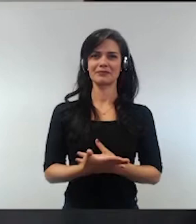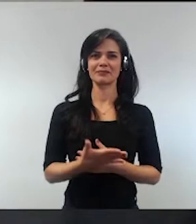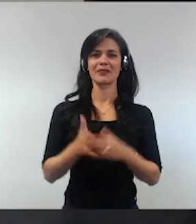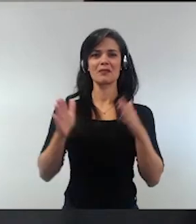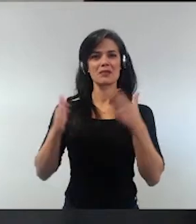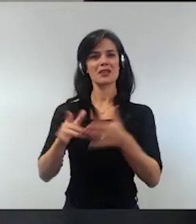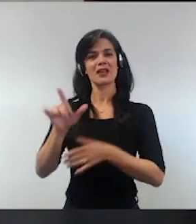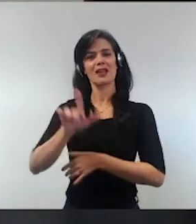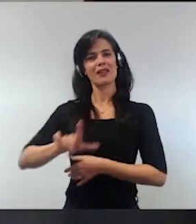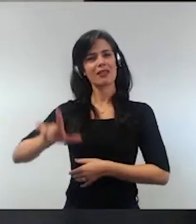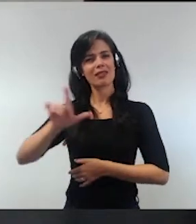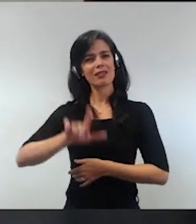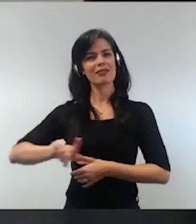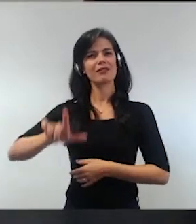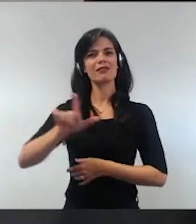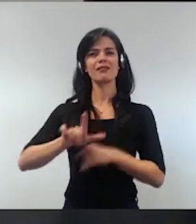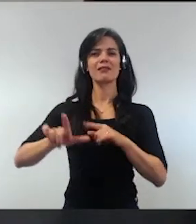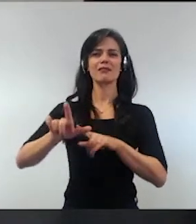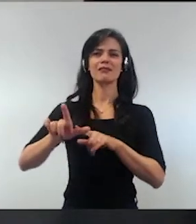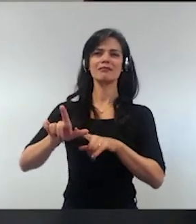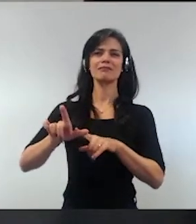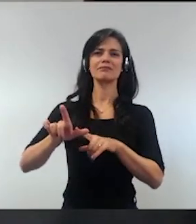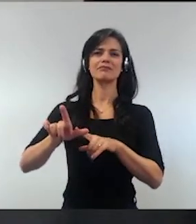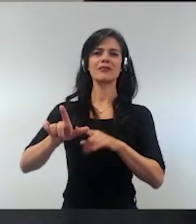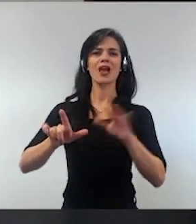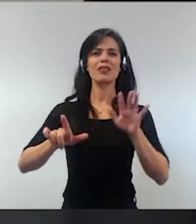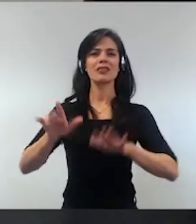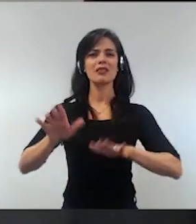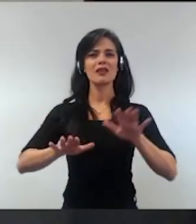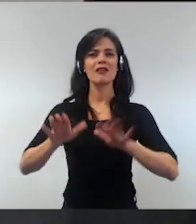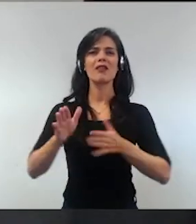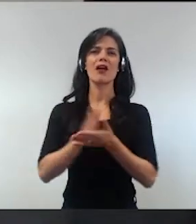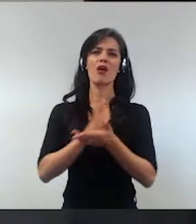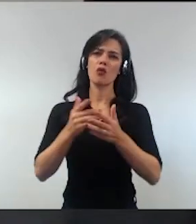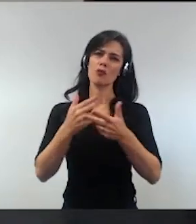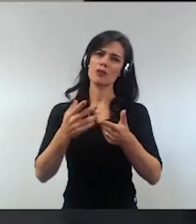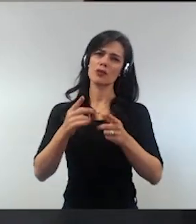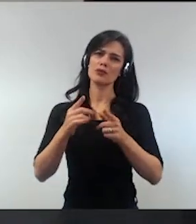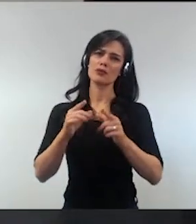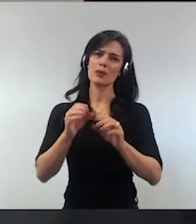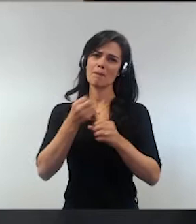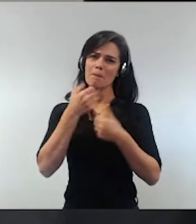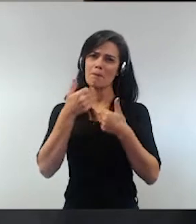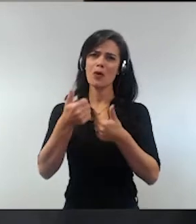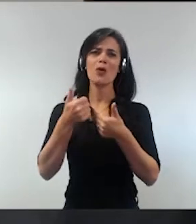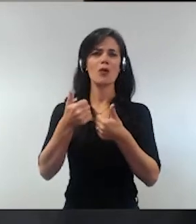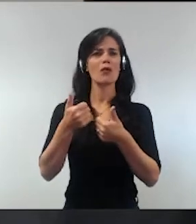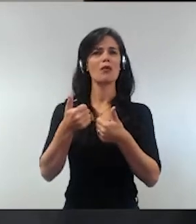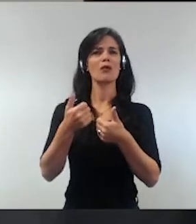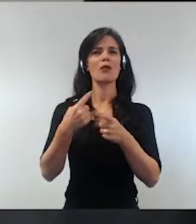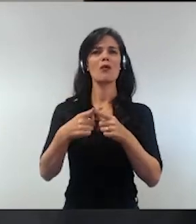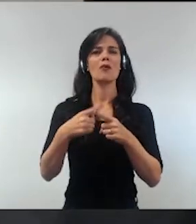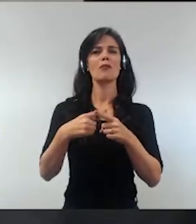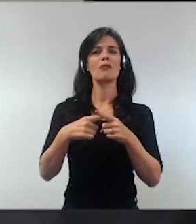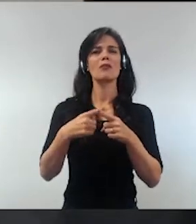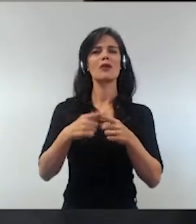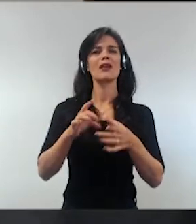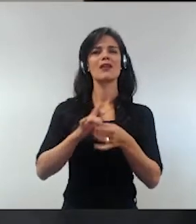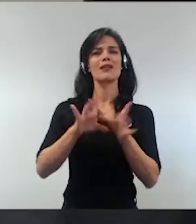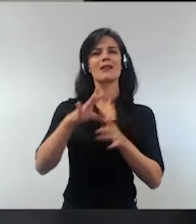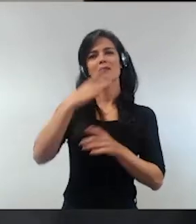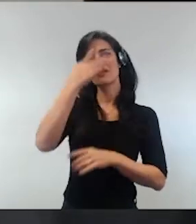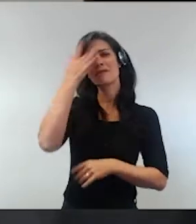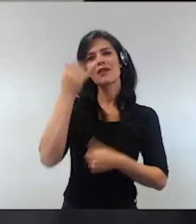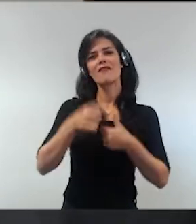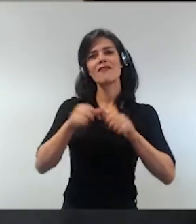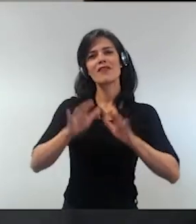literário, talvez até sejam alguns aspectos positivos, porque permitem que as pessoas possam